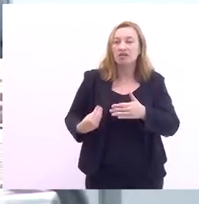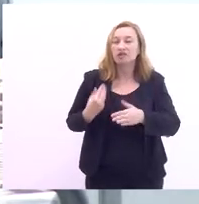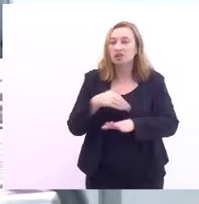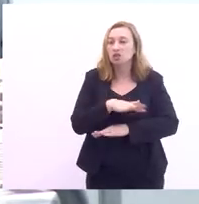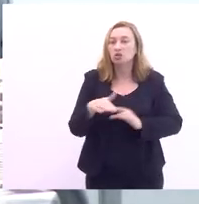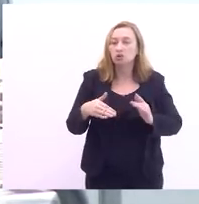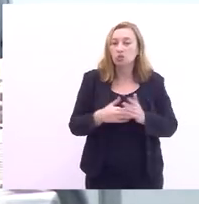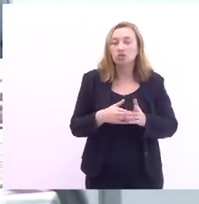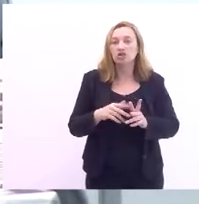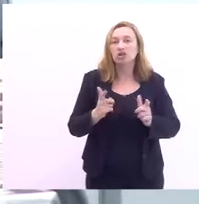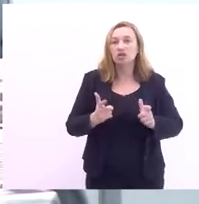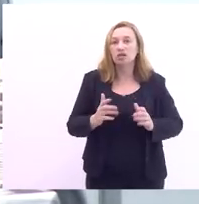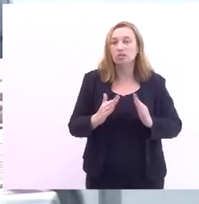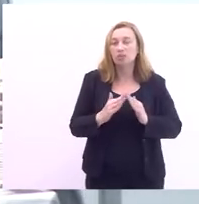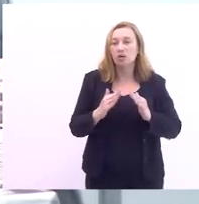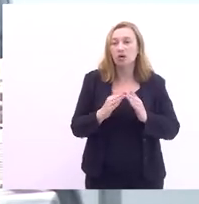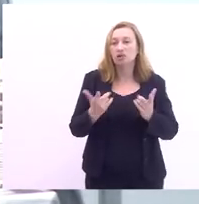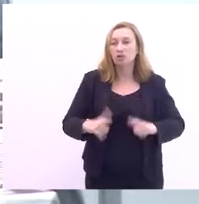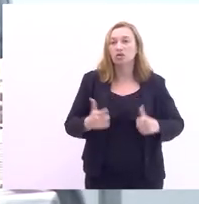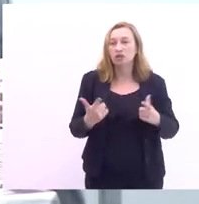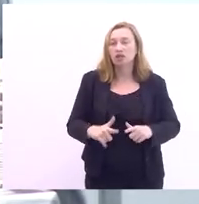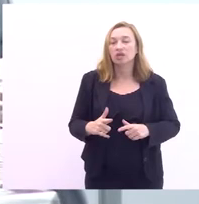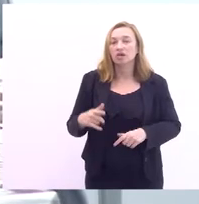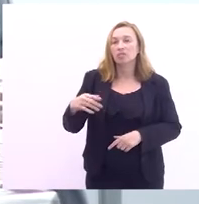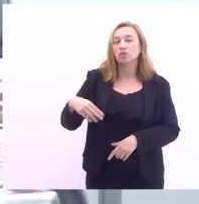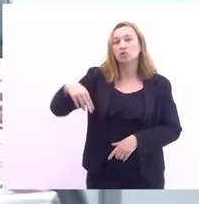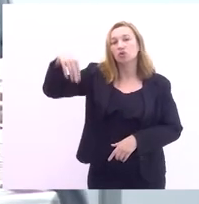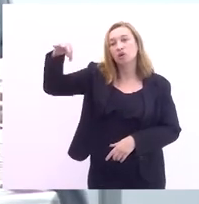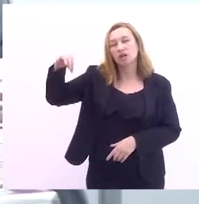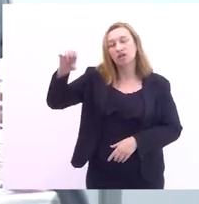região metropolitana e quem vai para o norte e noroeste do estado.